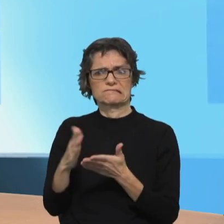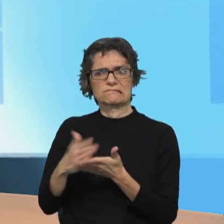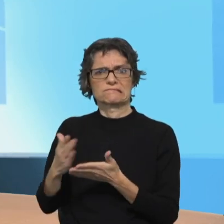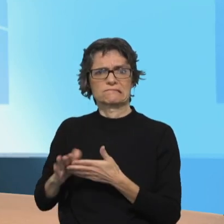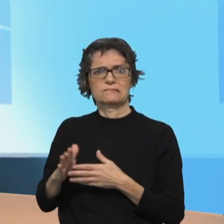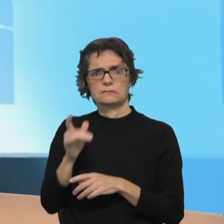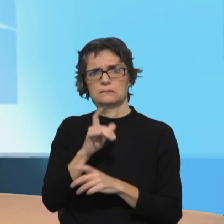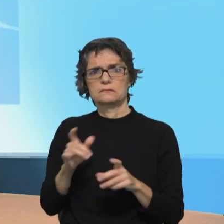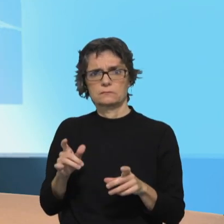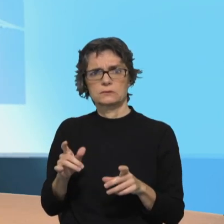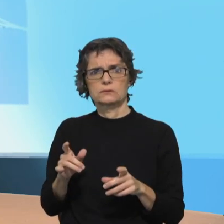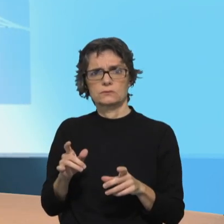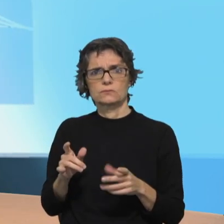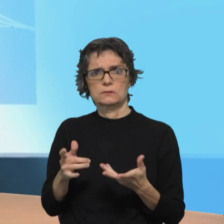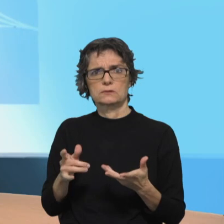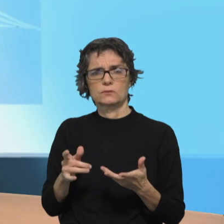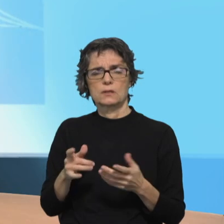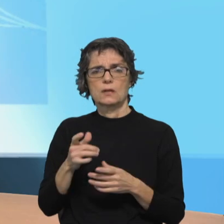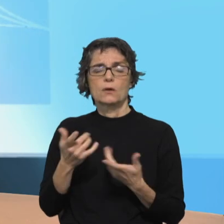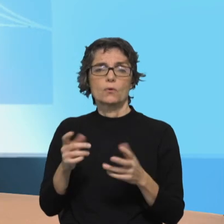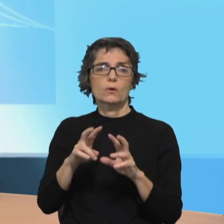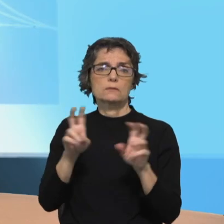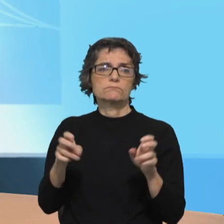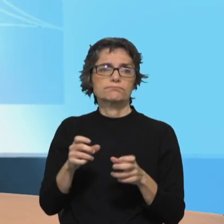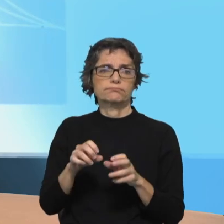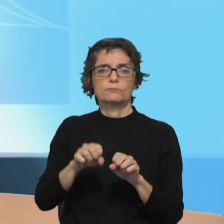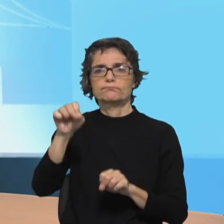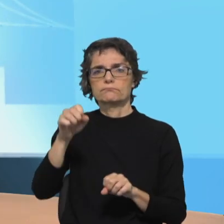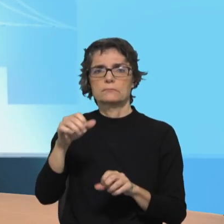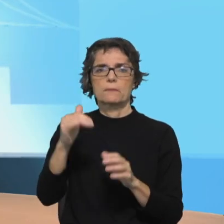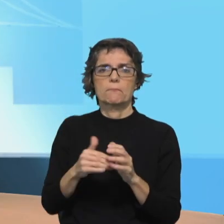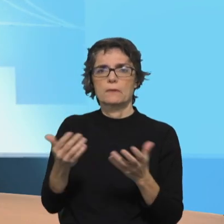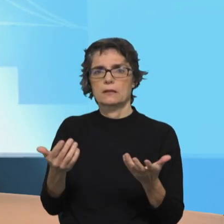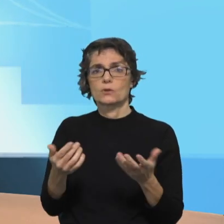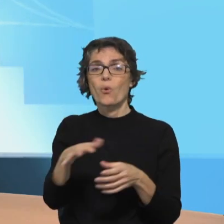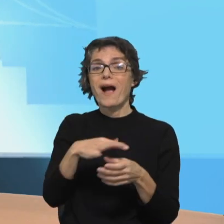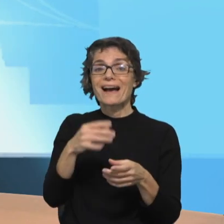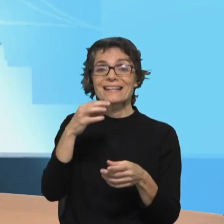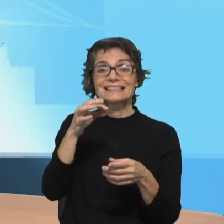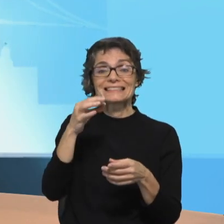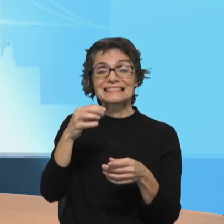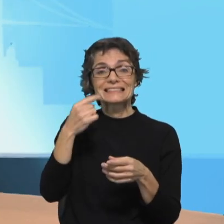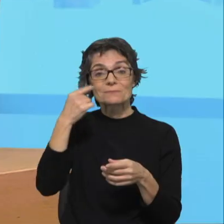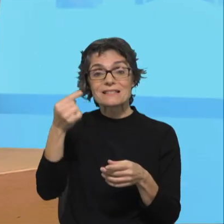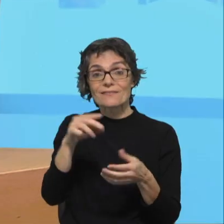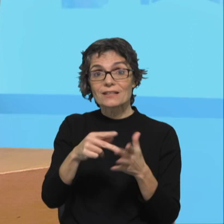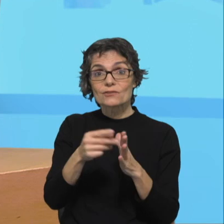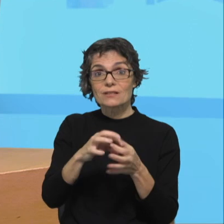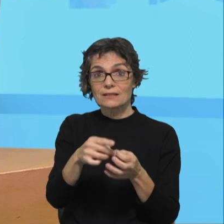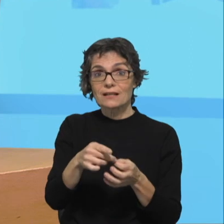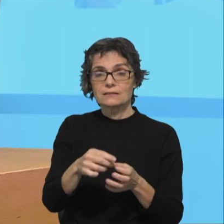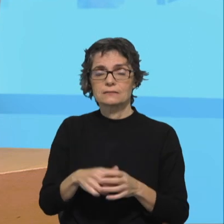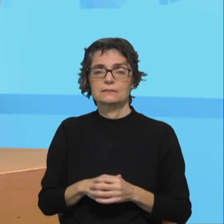digamos, menos qualificada, ou até qualificada, mas não propriamente, de áreas específicas da tecnologia. Essa é também,